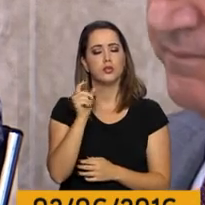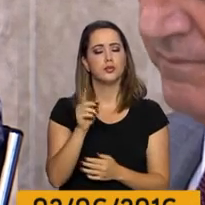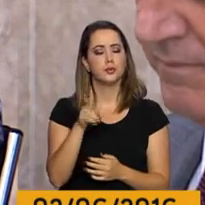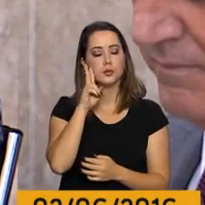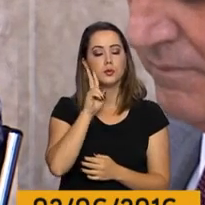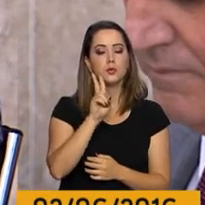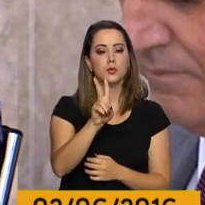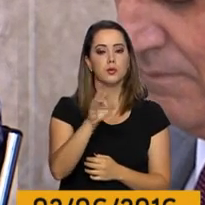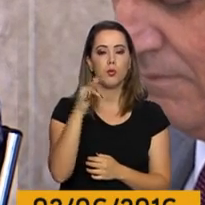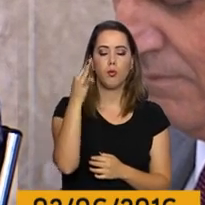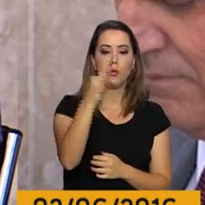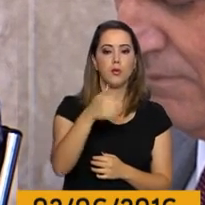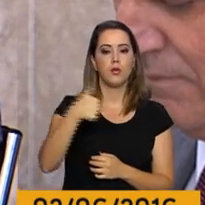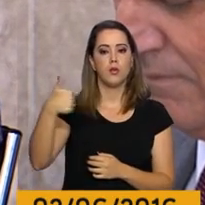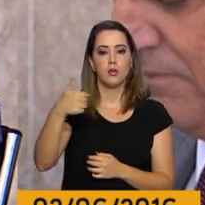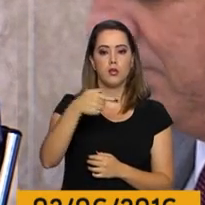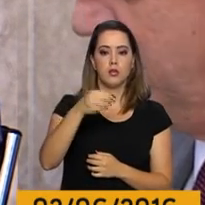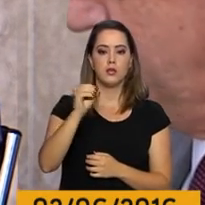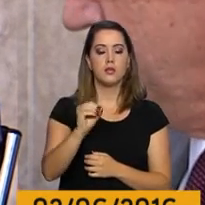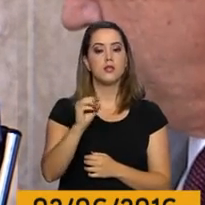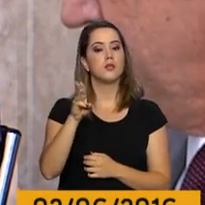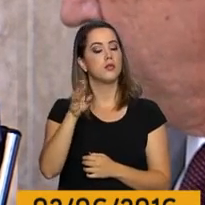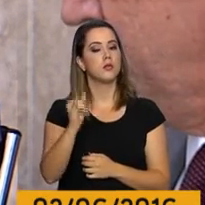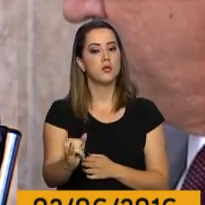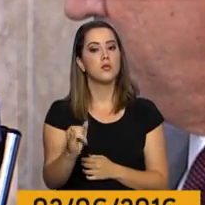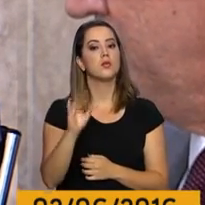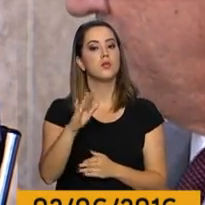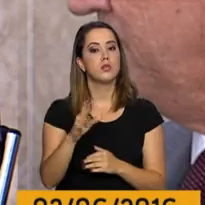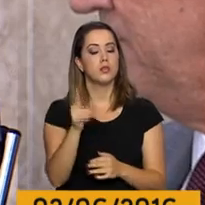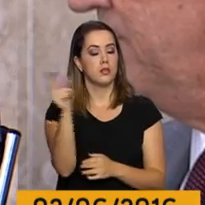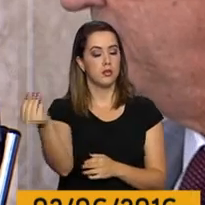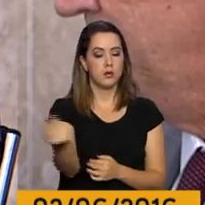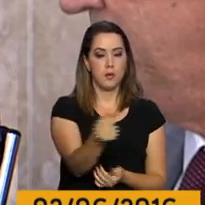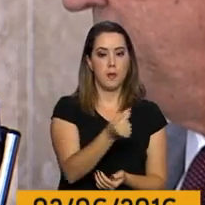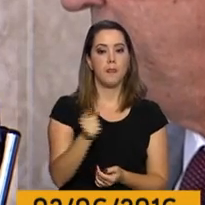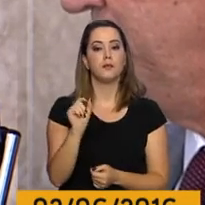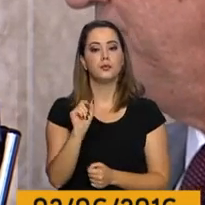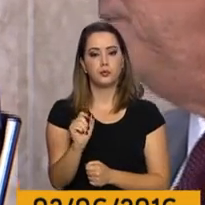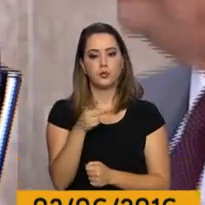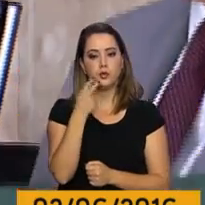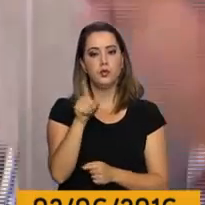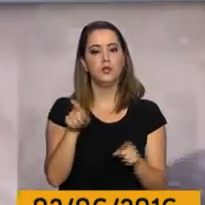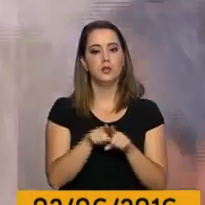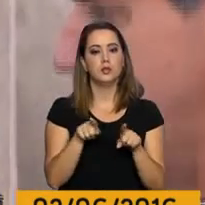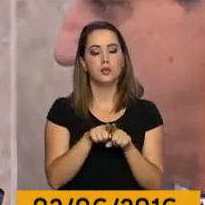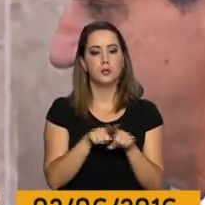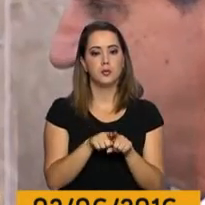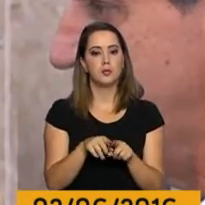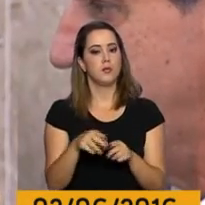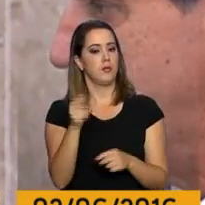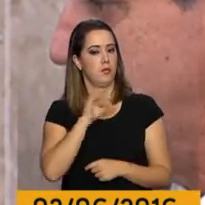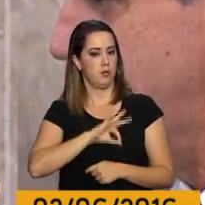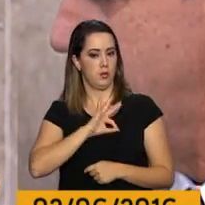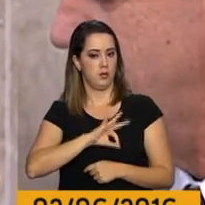Outra pergunta também. O senhor disse que o impacto no reajuste do salário dos servidores do Executivo é menor do que a